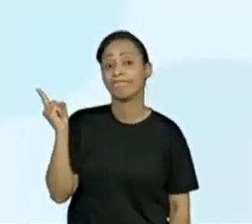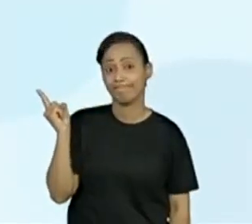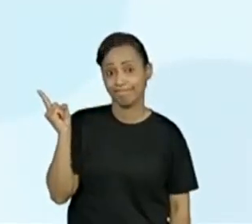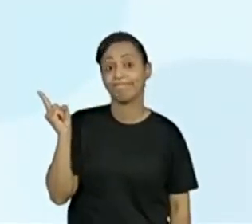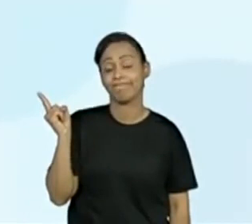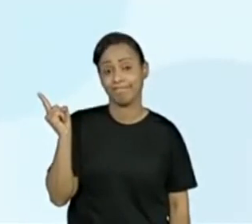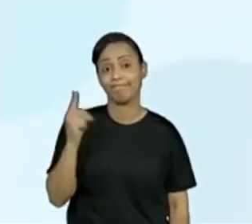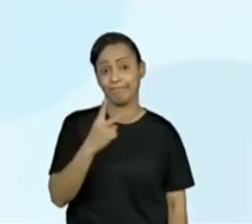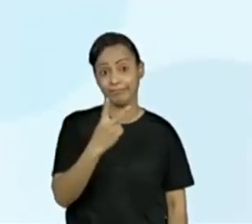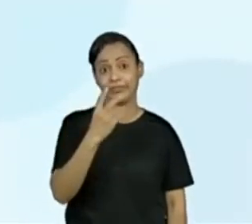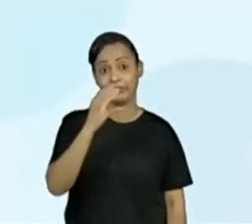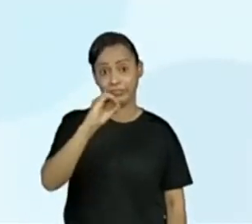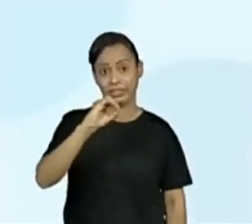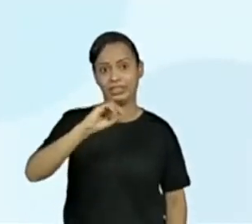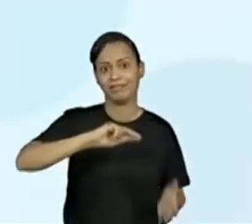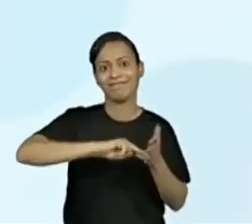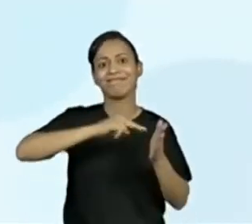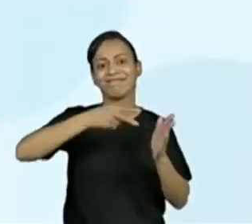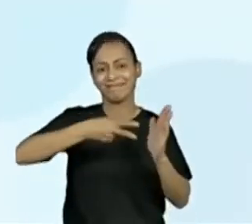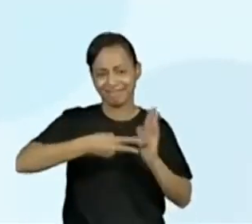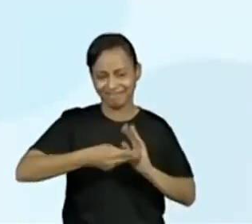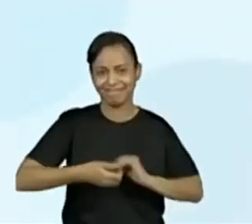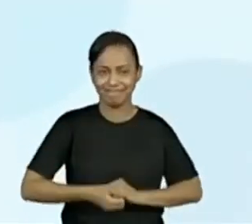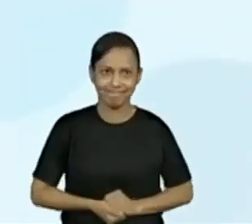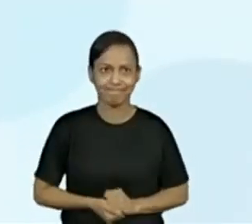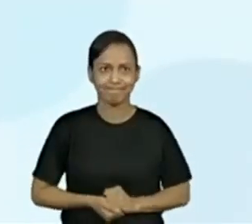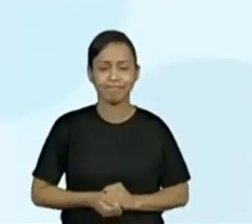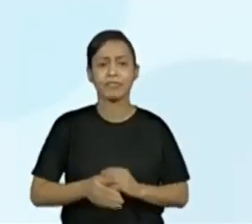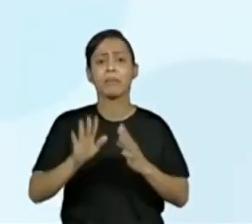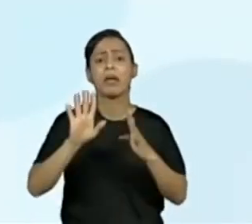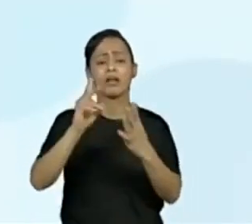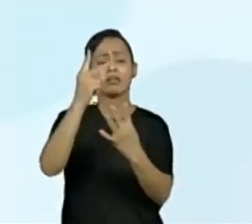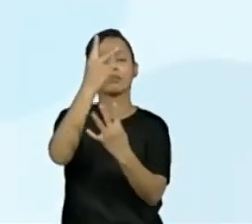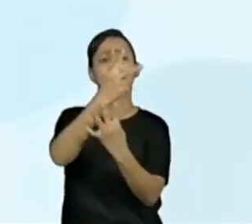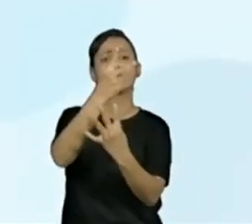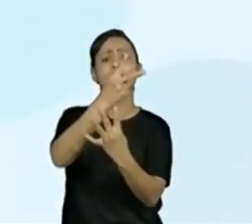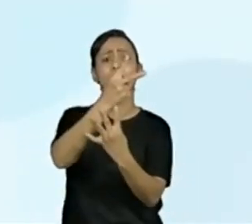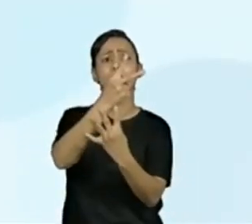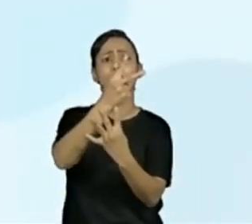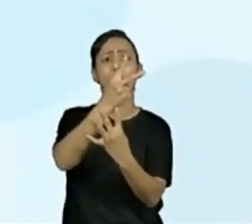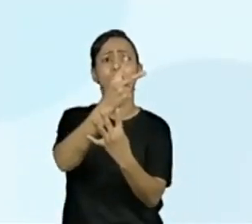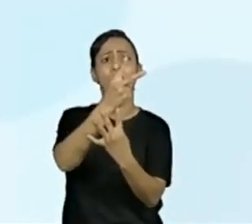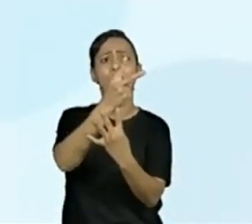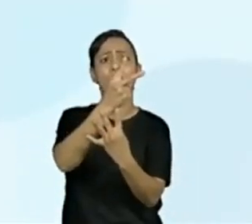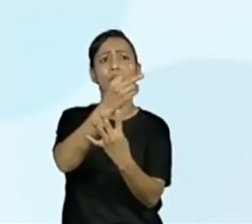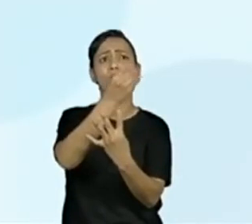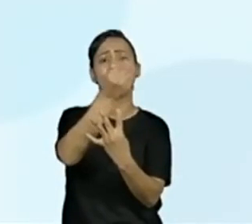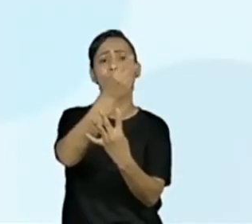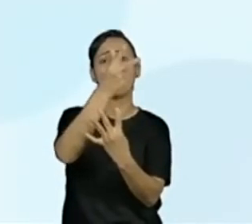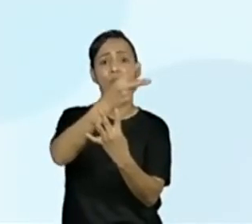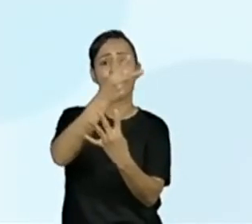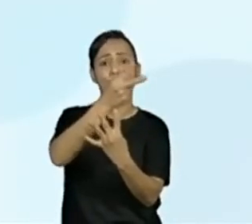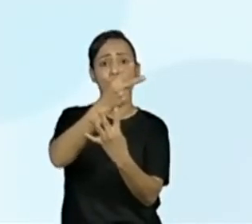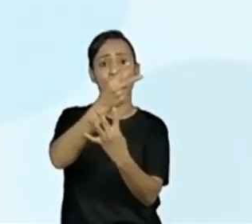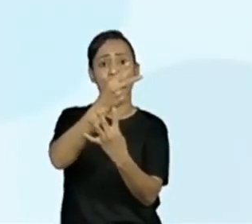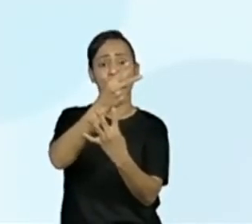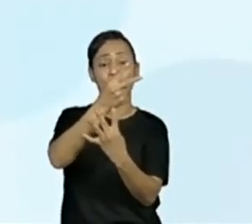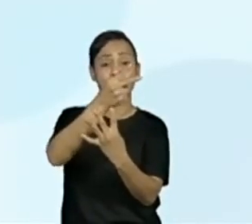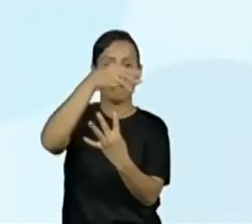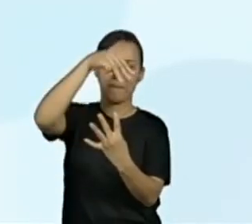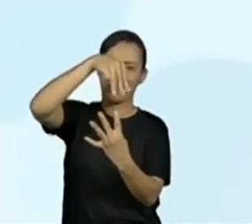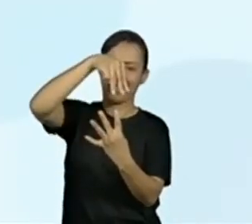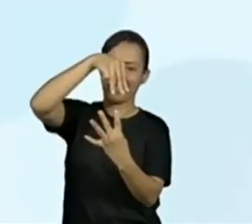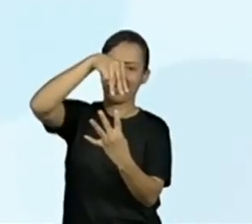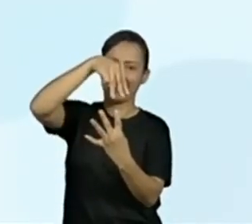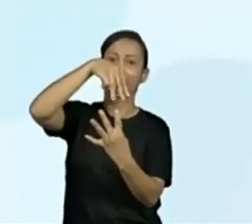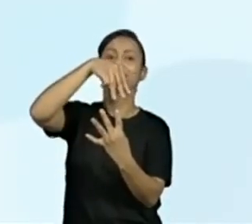Isso mesmo. E se nós observarmos aqui, esse 2 está na unidade, mas é a unidade de milhar. Olha, como será que